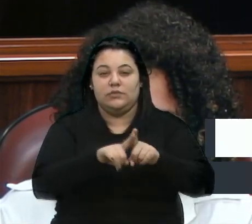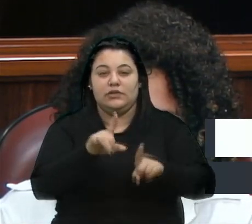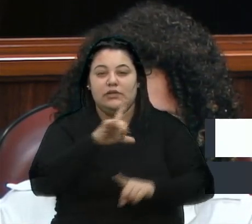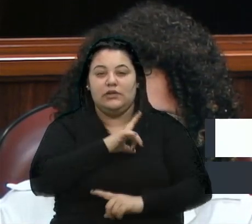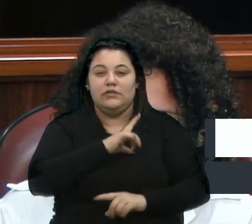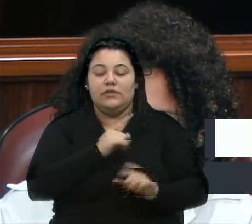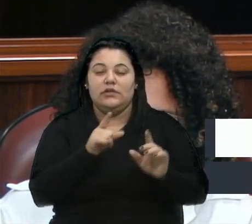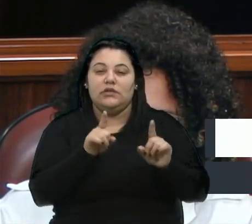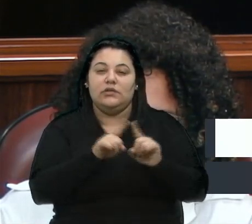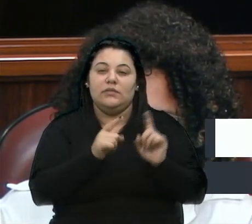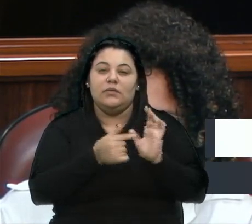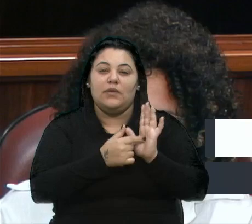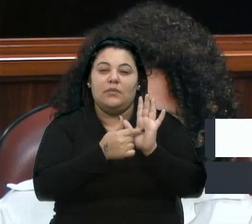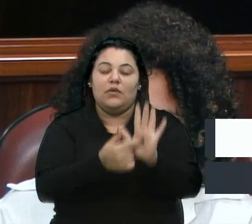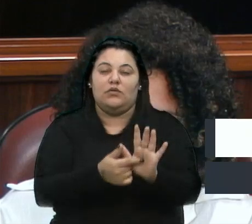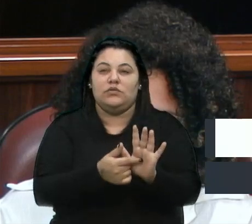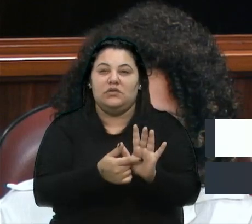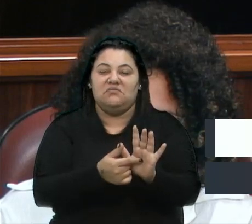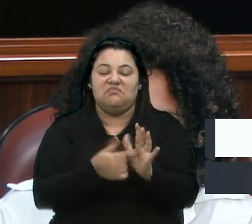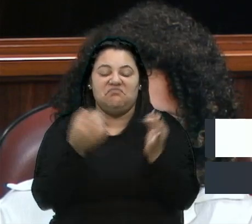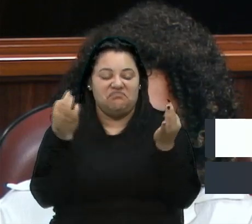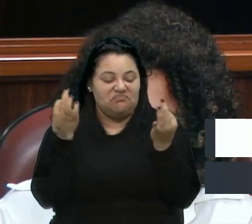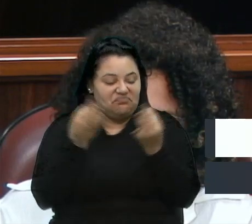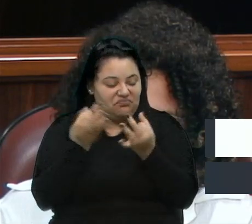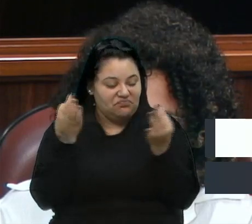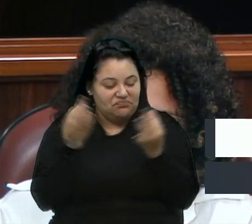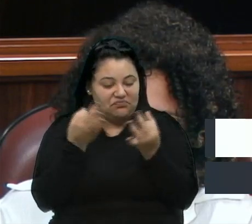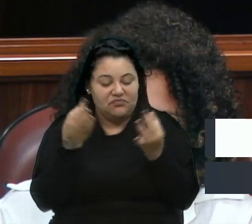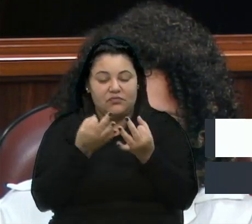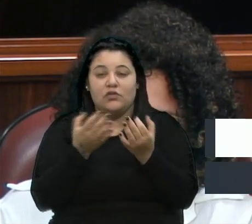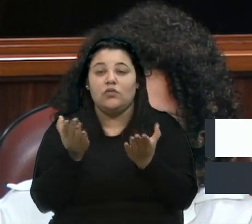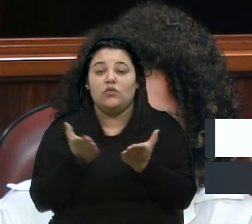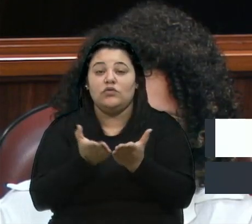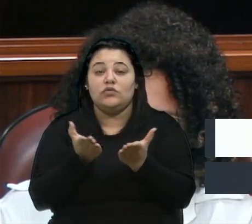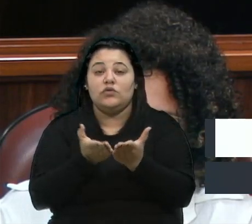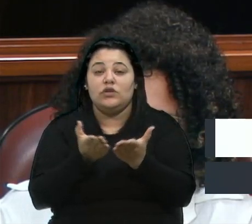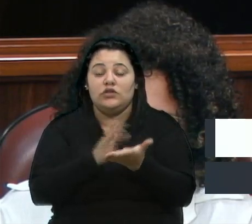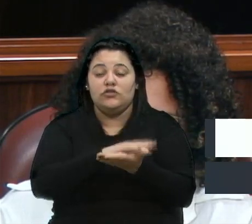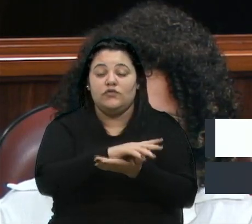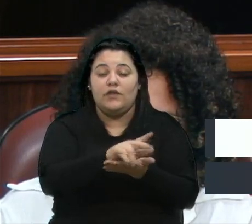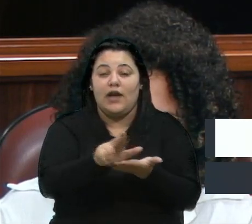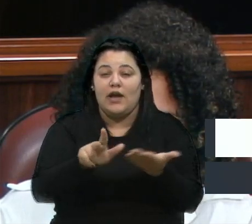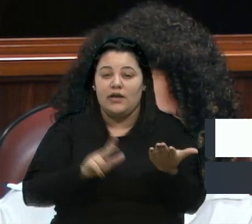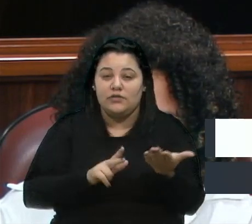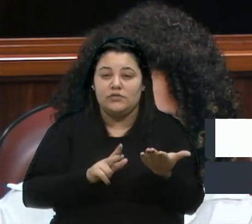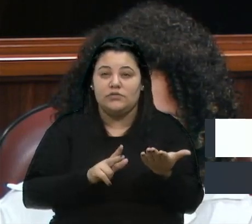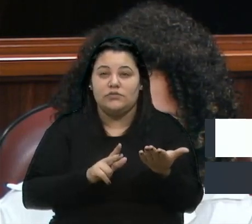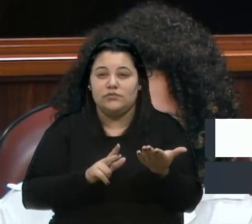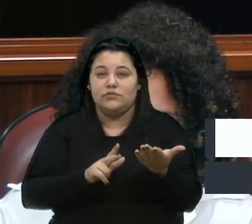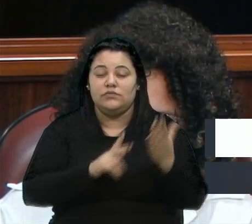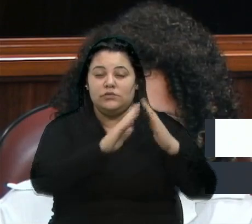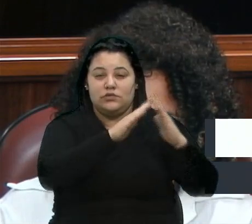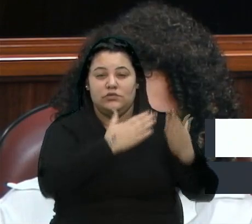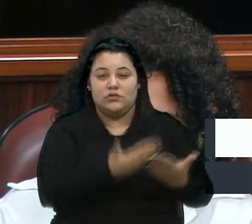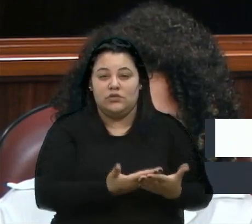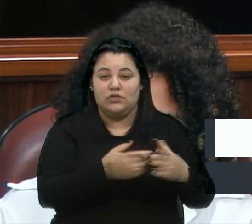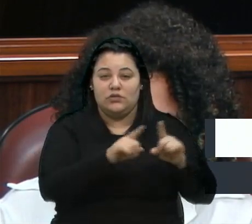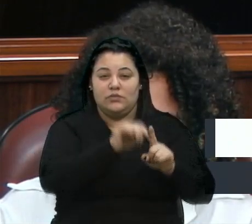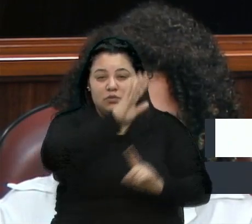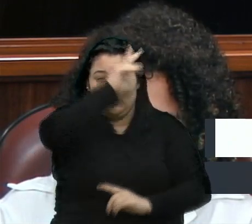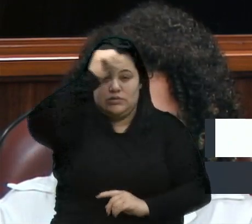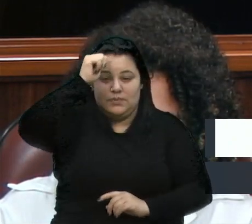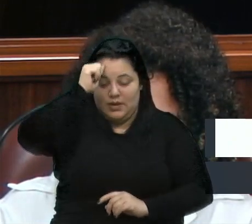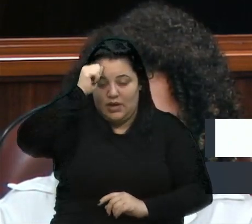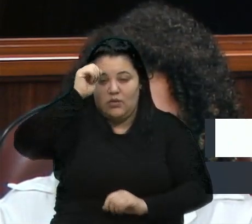uma amostra magnífica com estudantes de várias escolas, né,